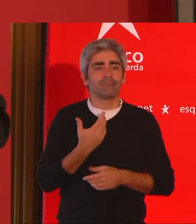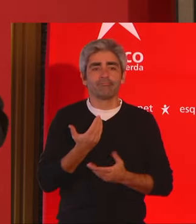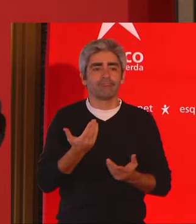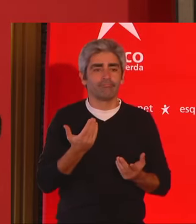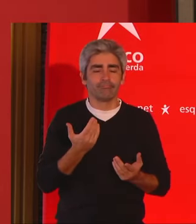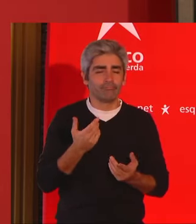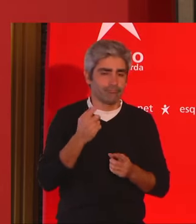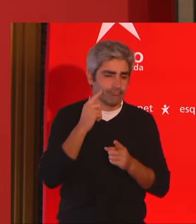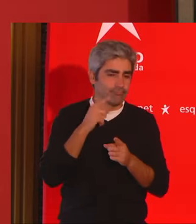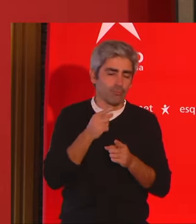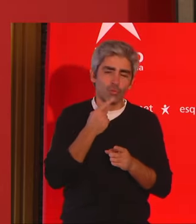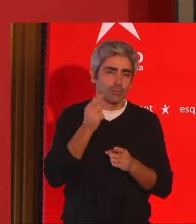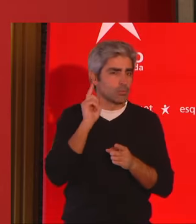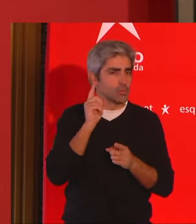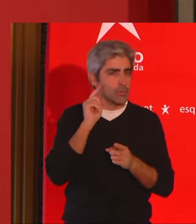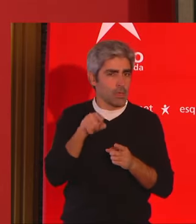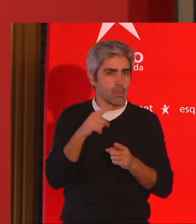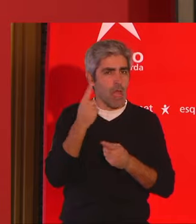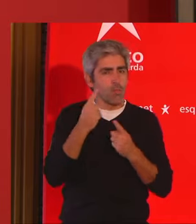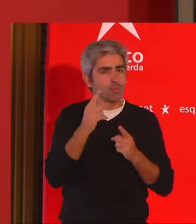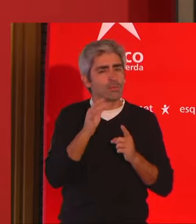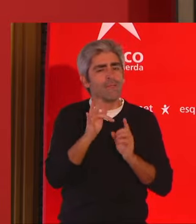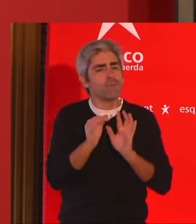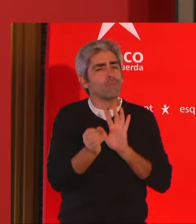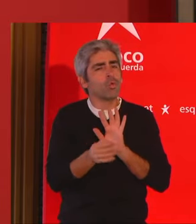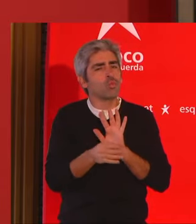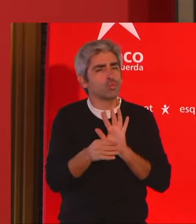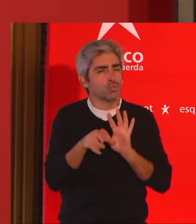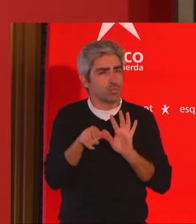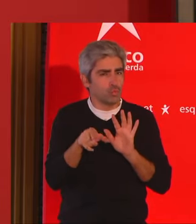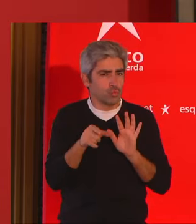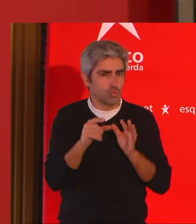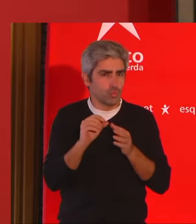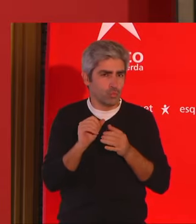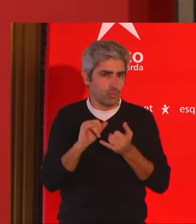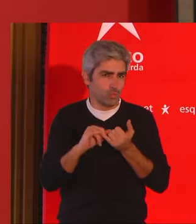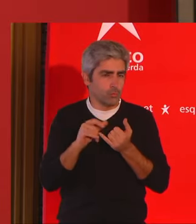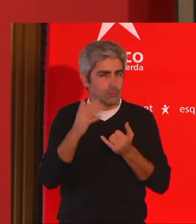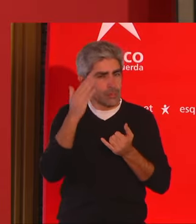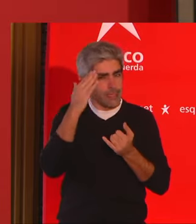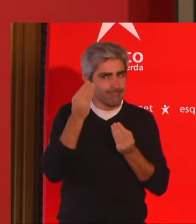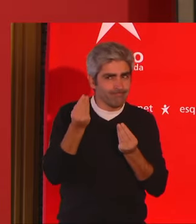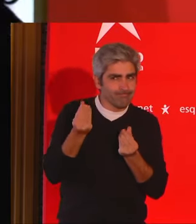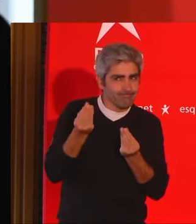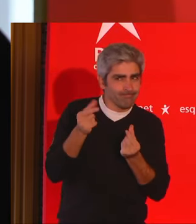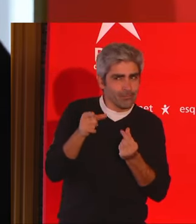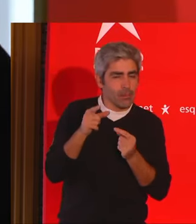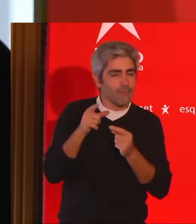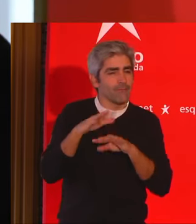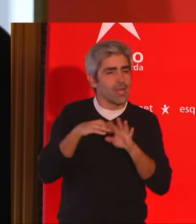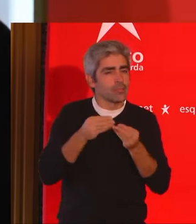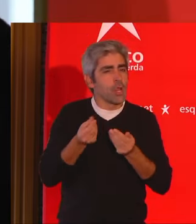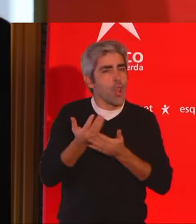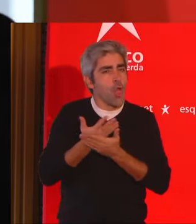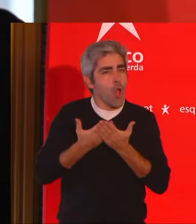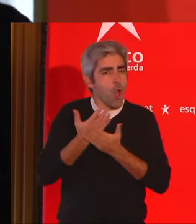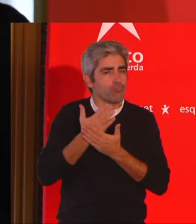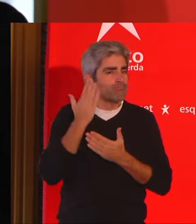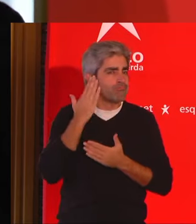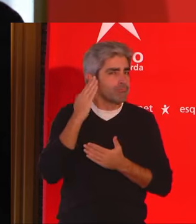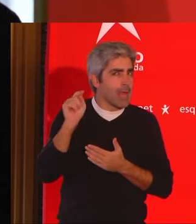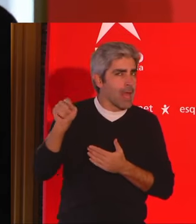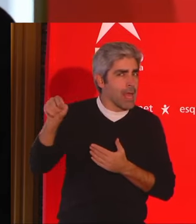extremamente significativo que sejam alguns fundos altamente suspeitos por outras negociatas de que a gente ouve para aí falar,